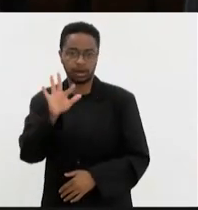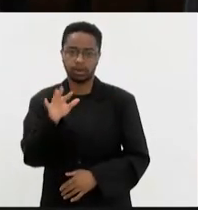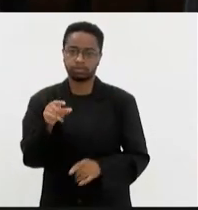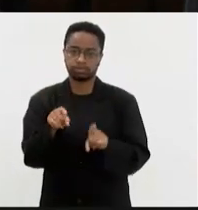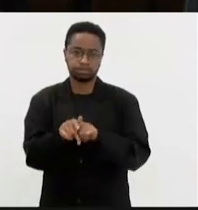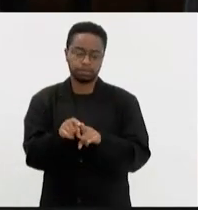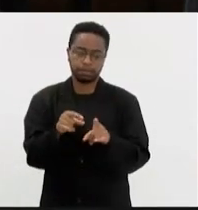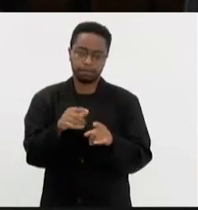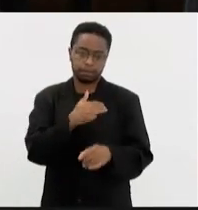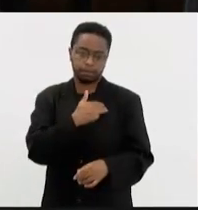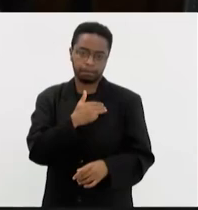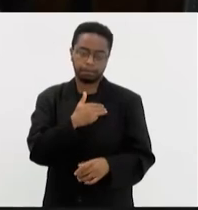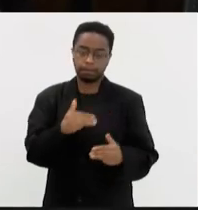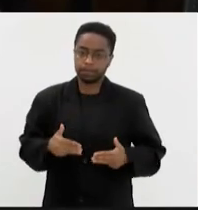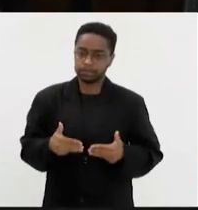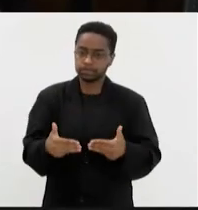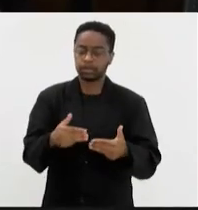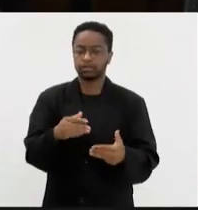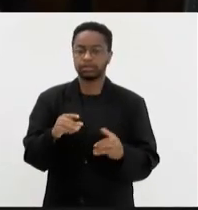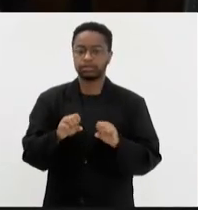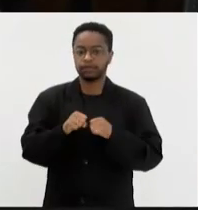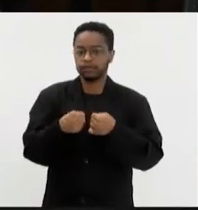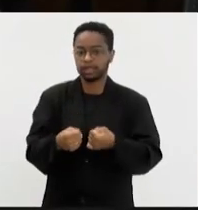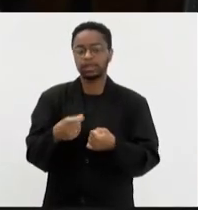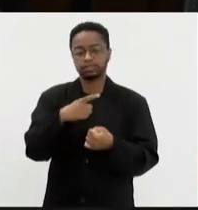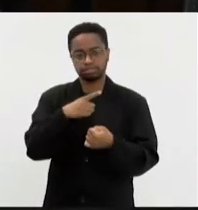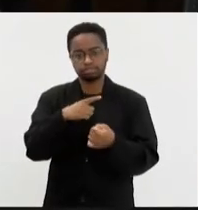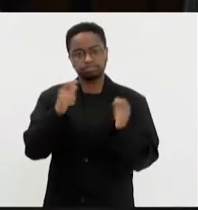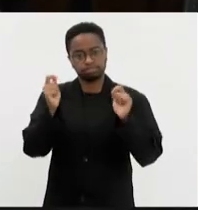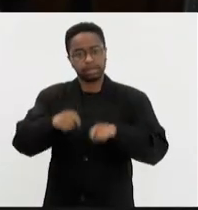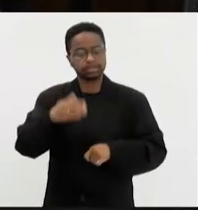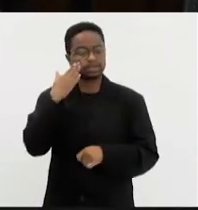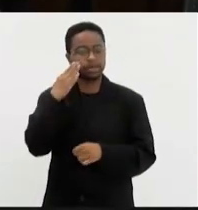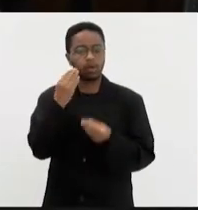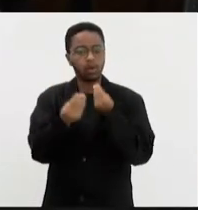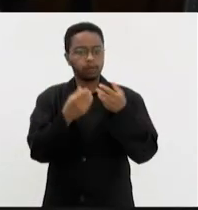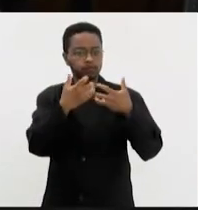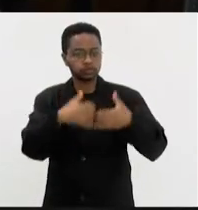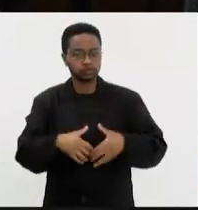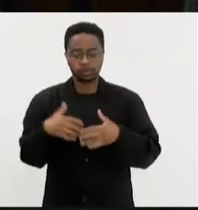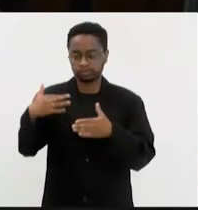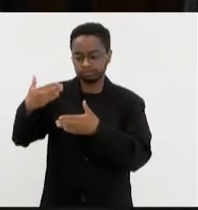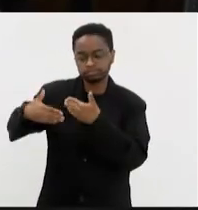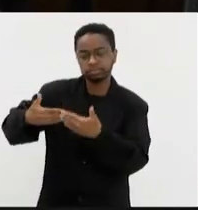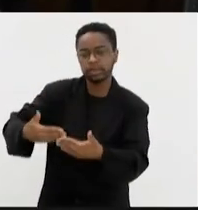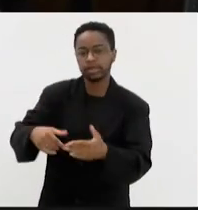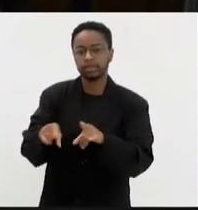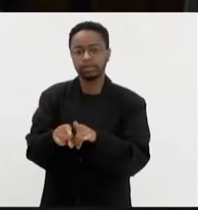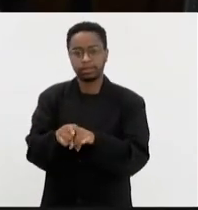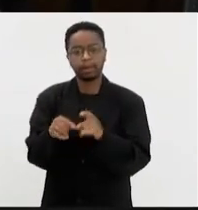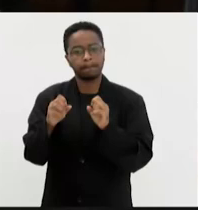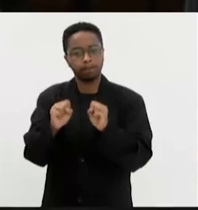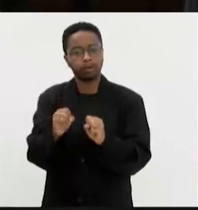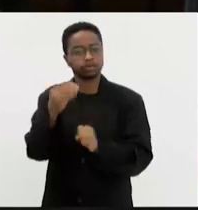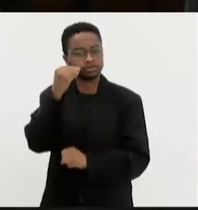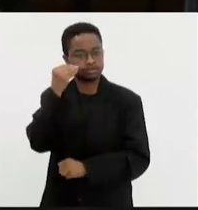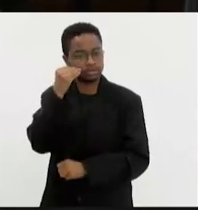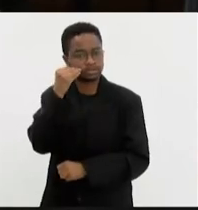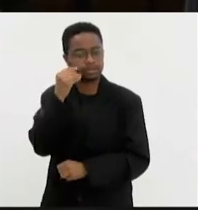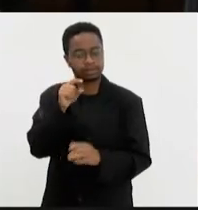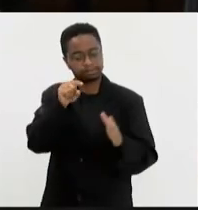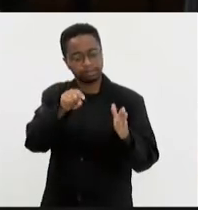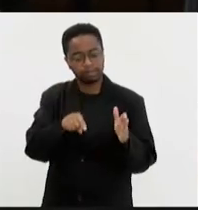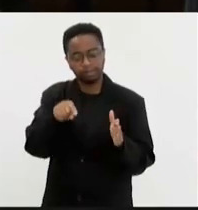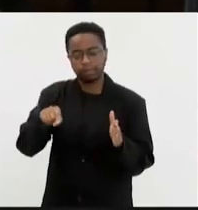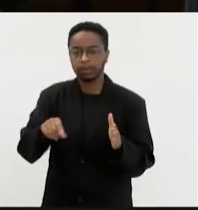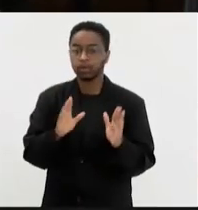Ministério da Defesa tem acesso a todo o processo eleitoral e podem exercitar testes e checagens durante um